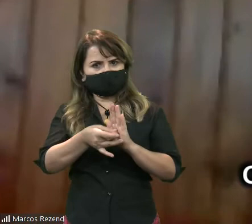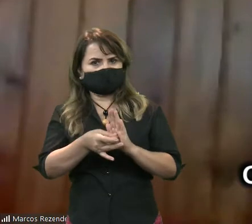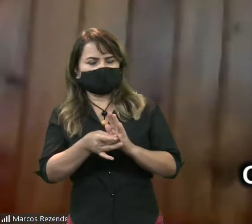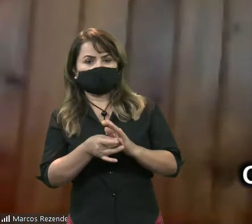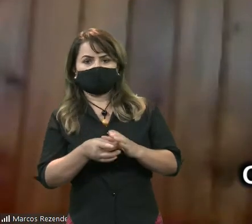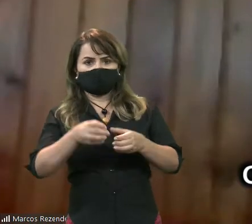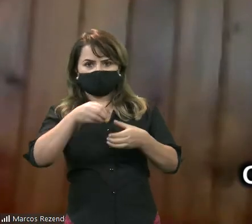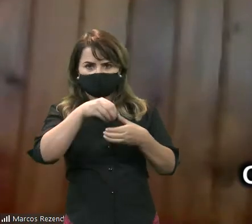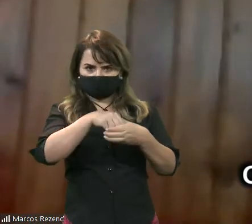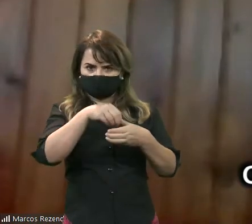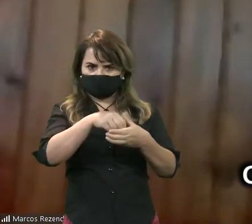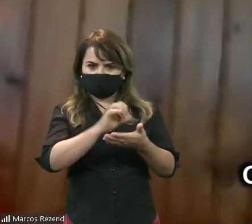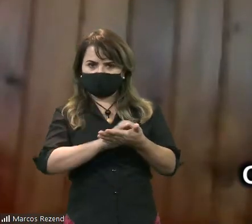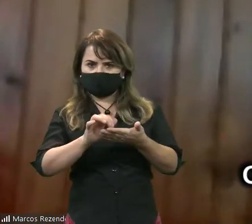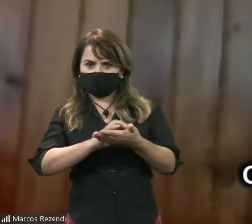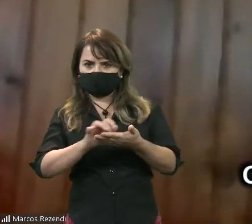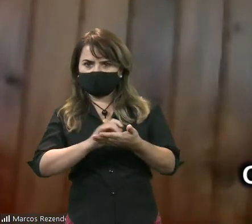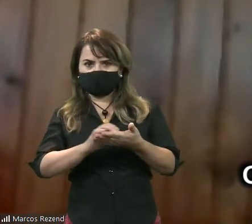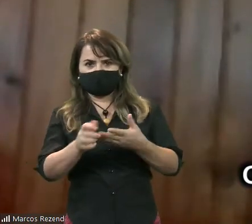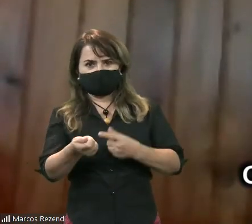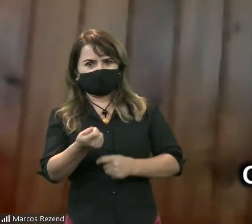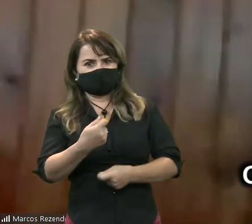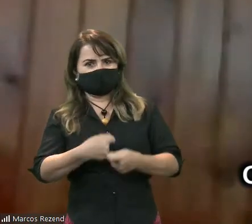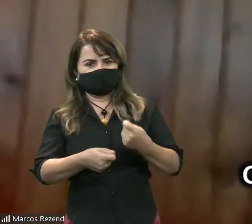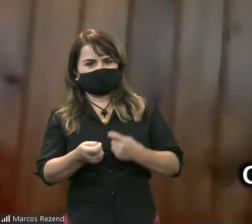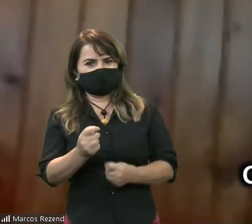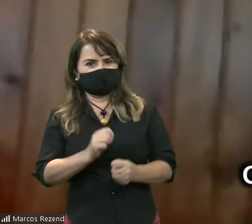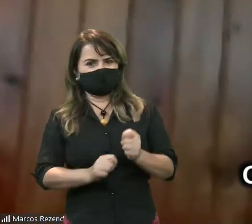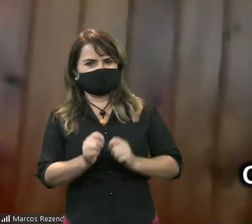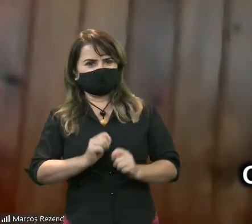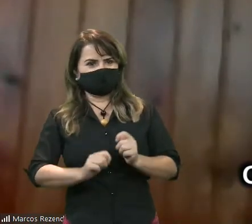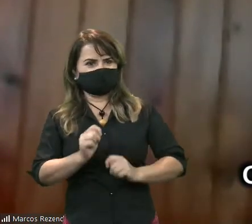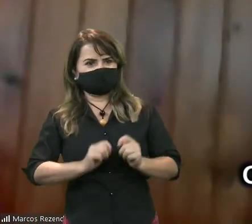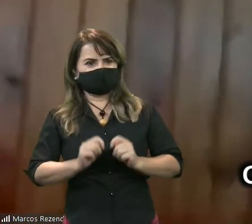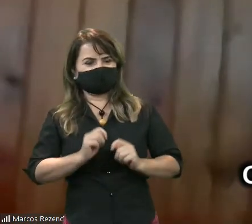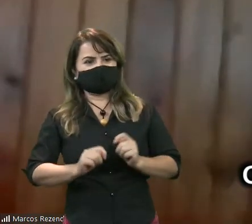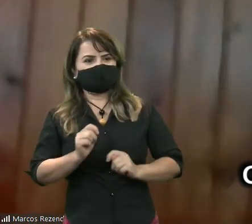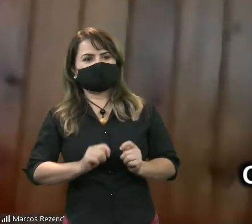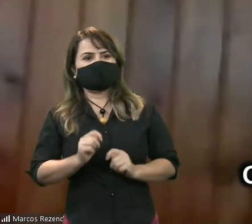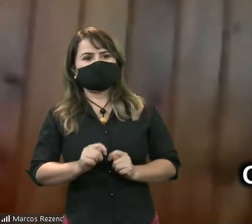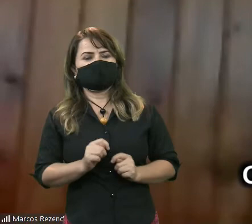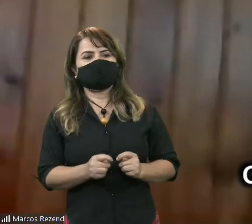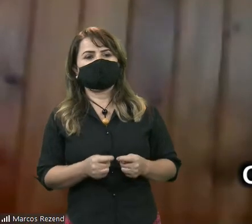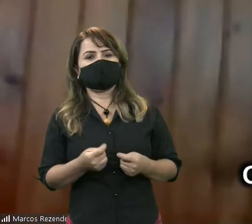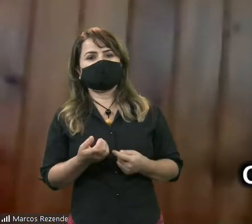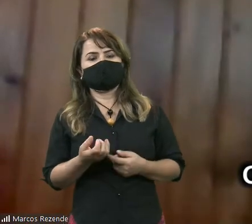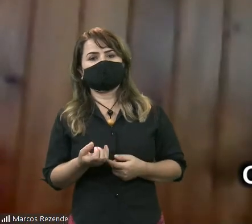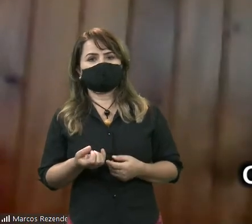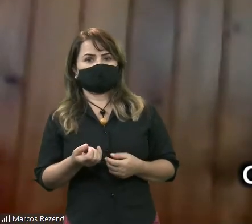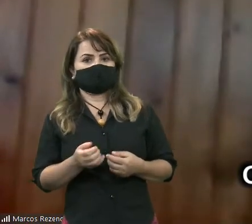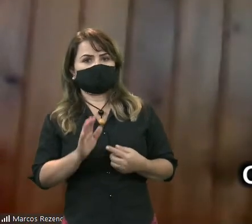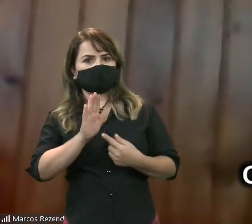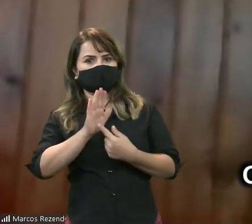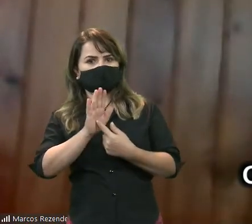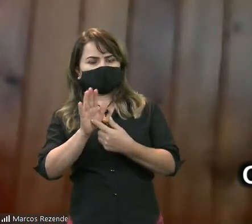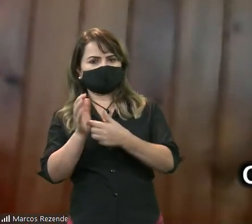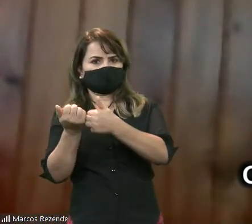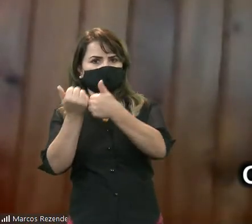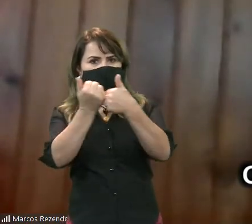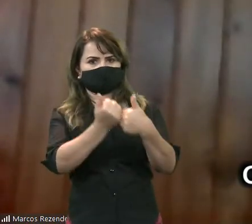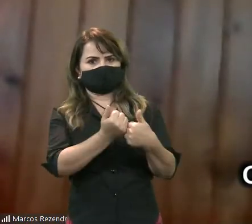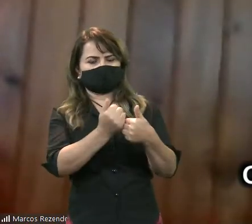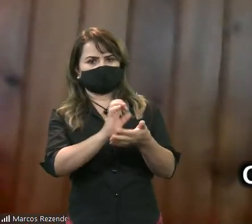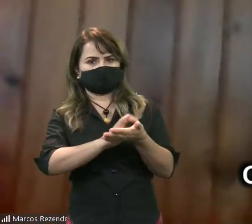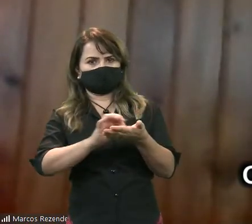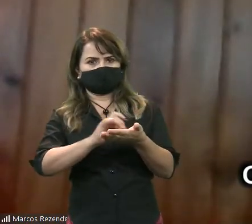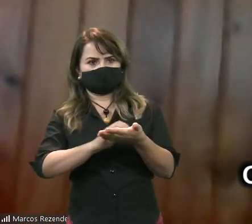Econômico, em que ele cita que para representar, a Secretaria cita para representar